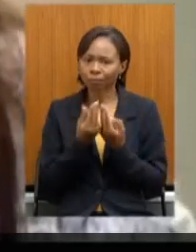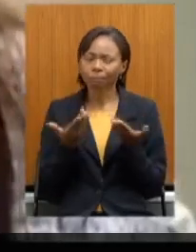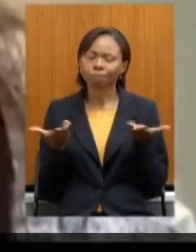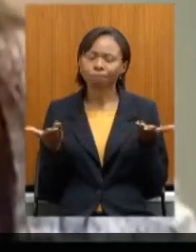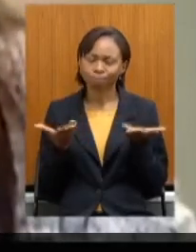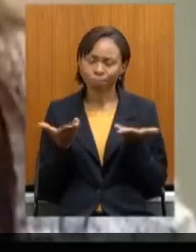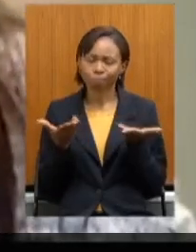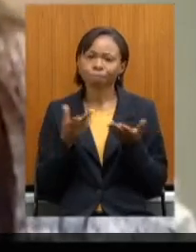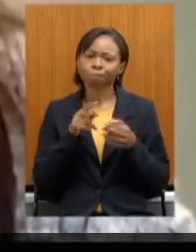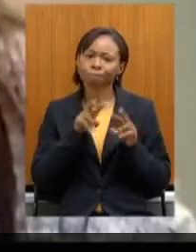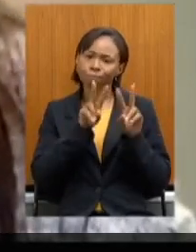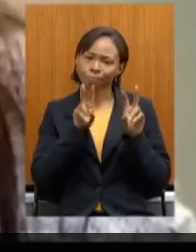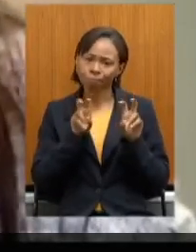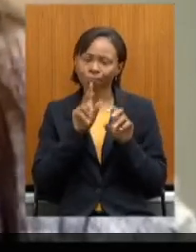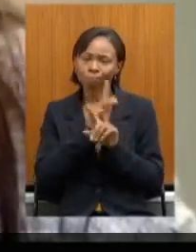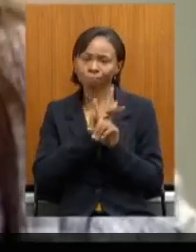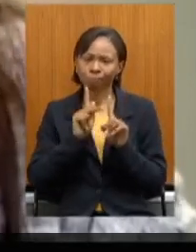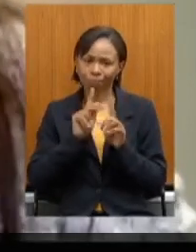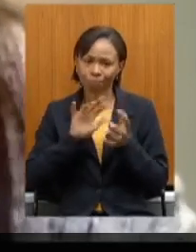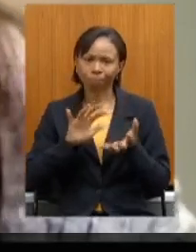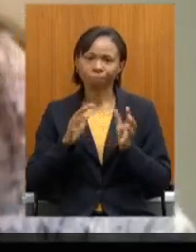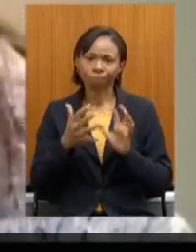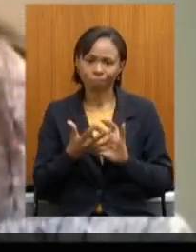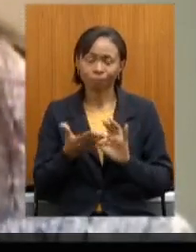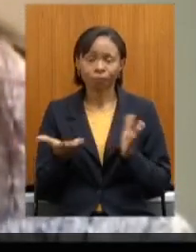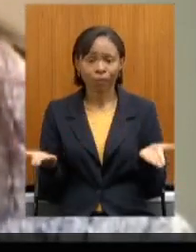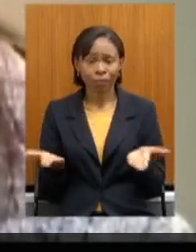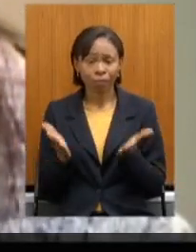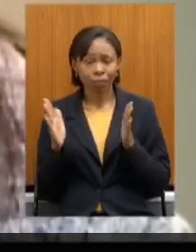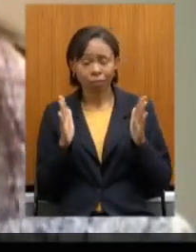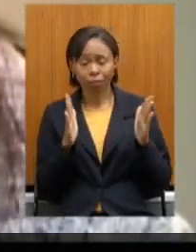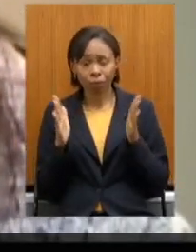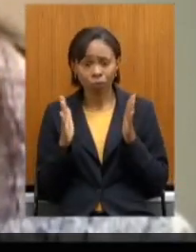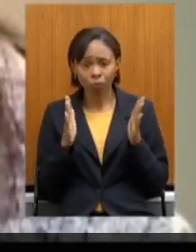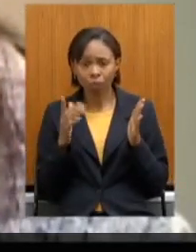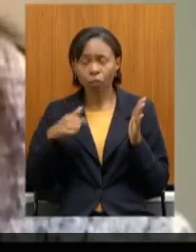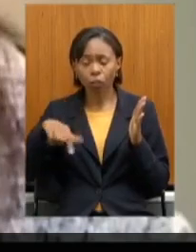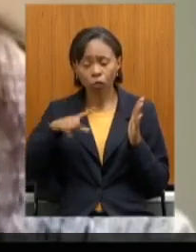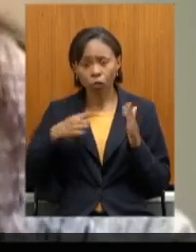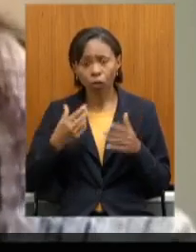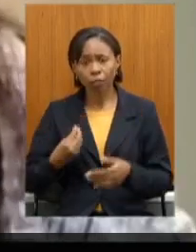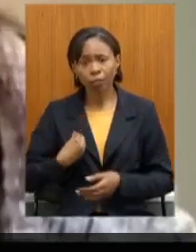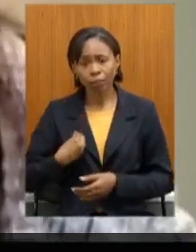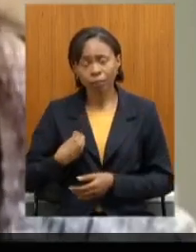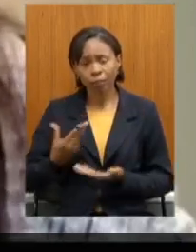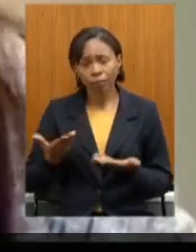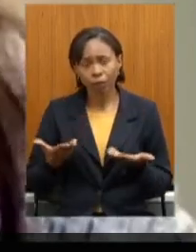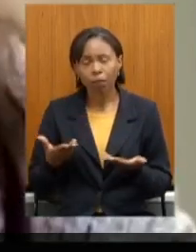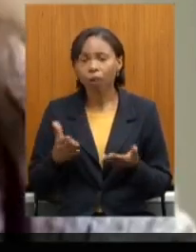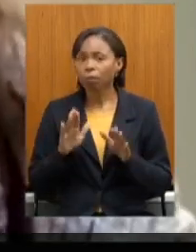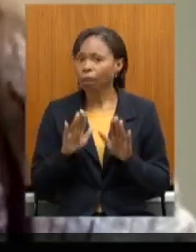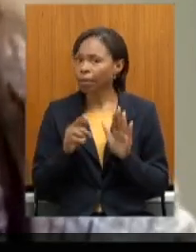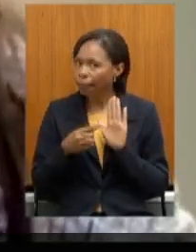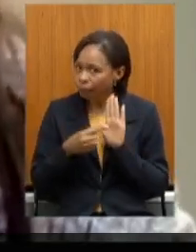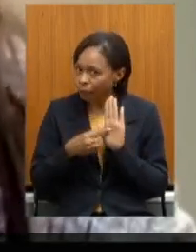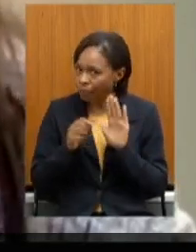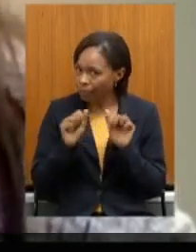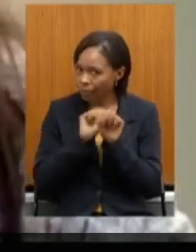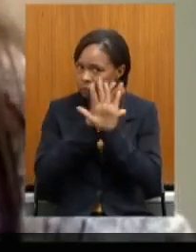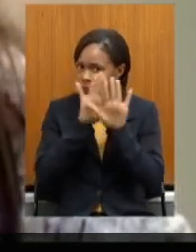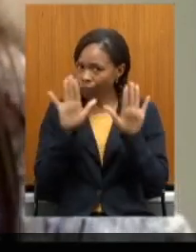relação à reforma da Previdência, né? Nesse momento que nós estamos vivendo, deixando claro, né, presidente, que